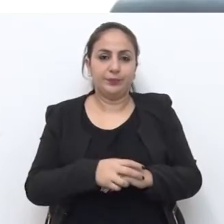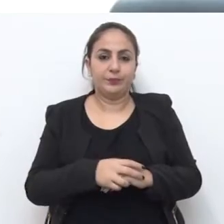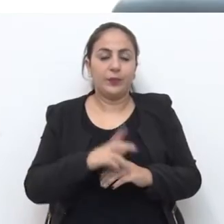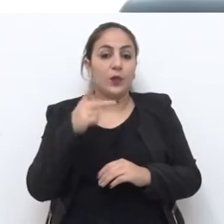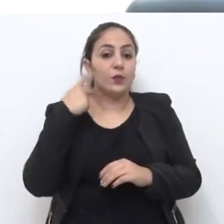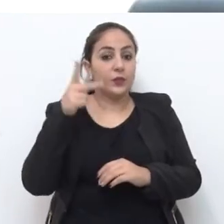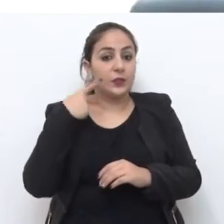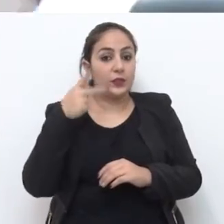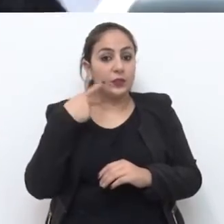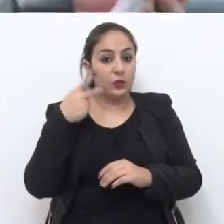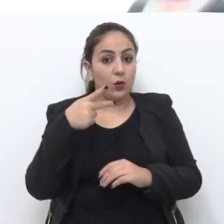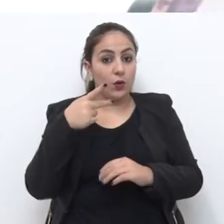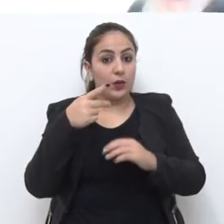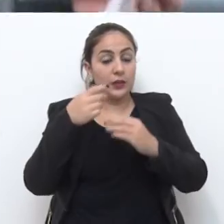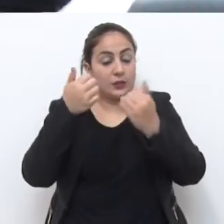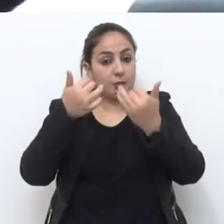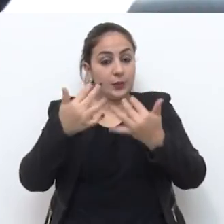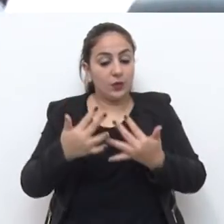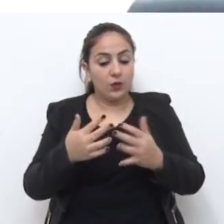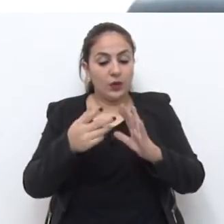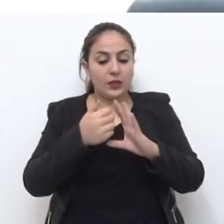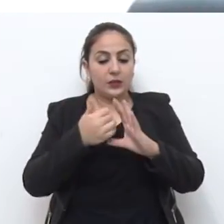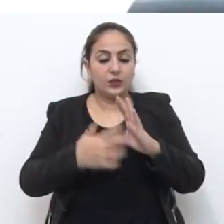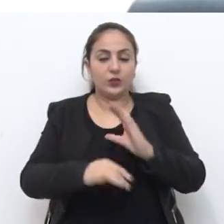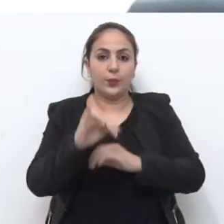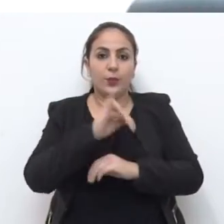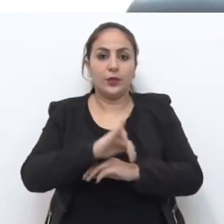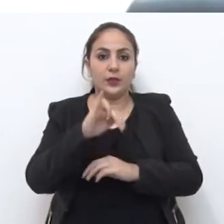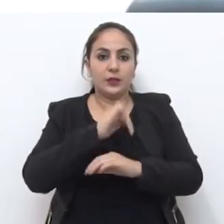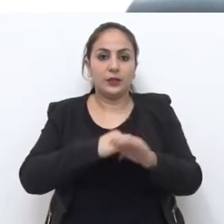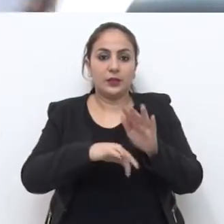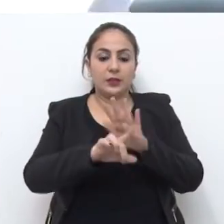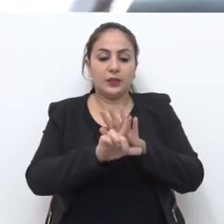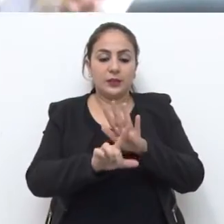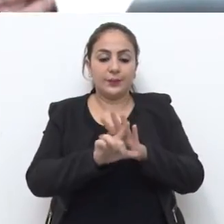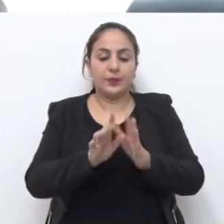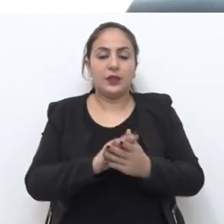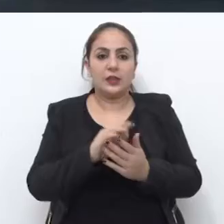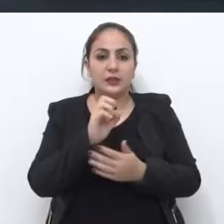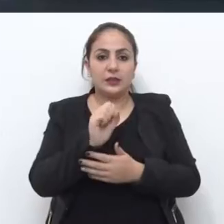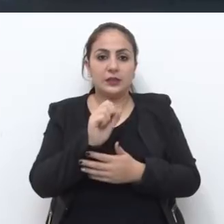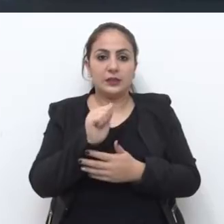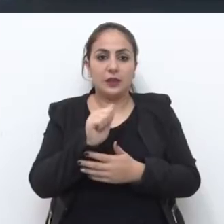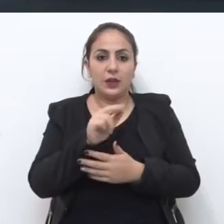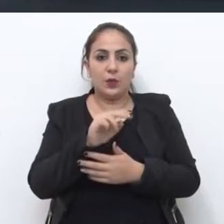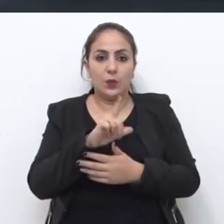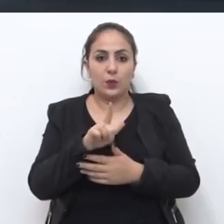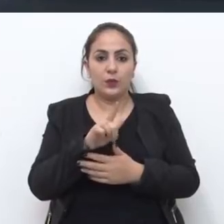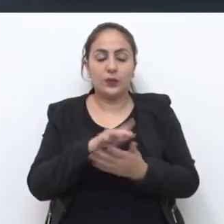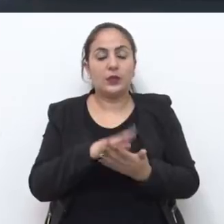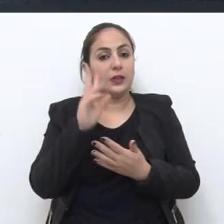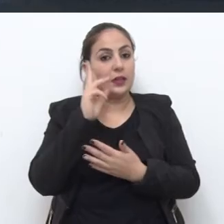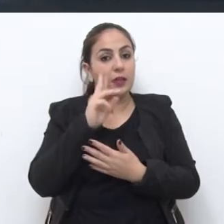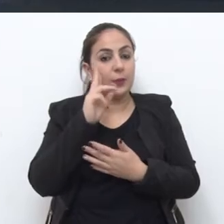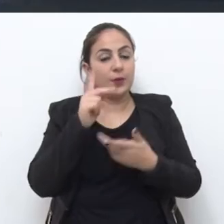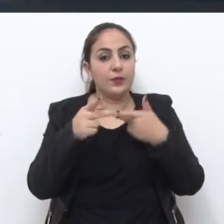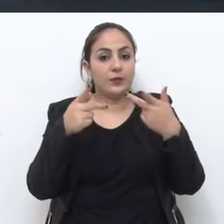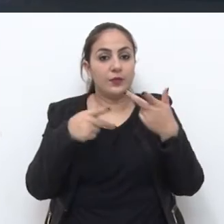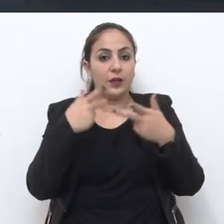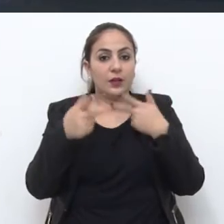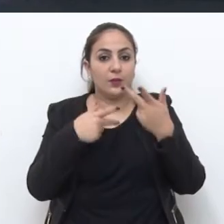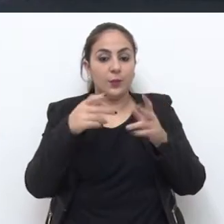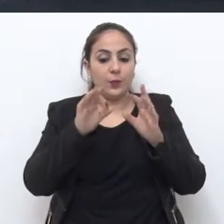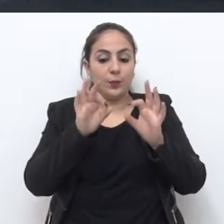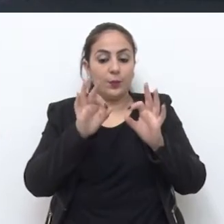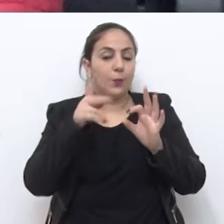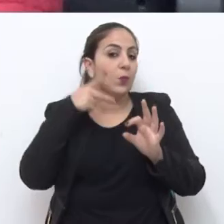O vereador autor esclareceu aspectos importantes da legislação. Saul Spinelli lembra que se trata de uma